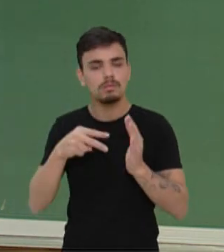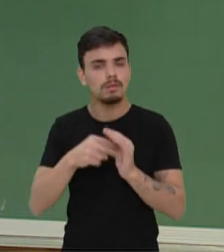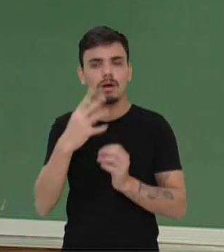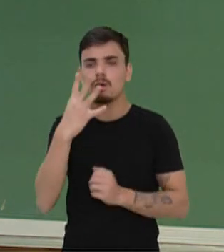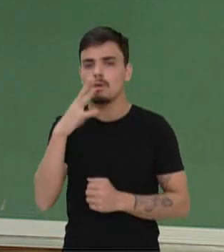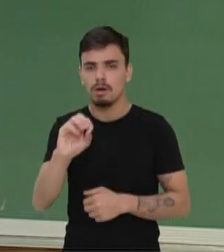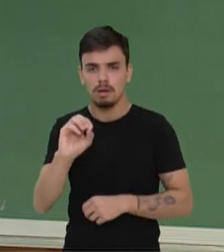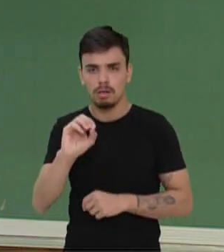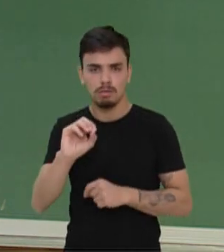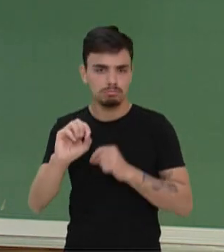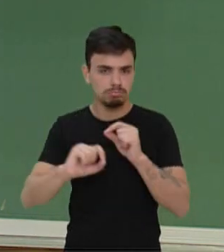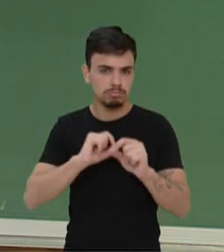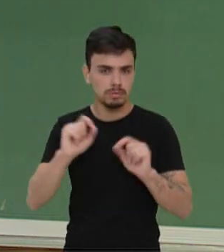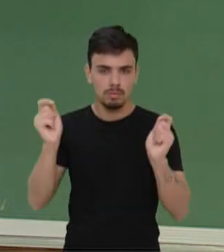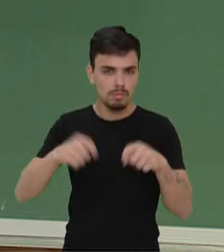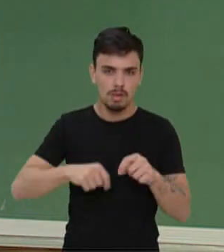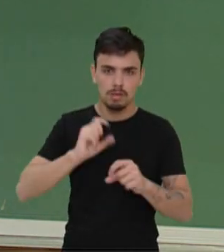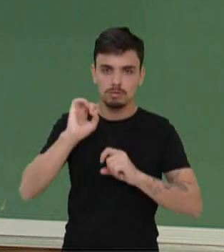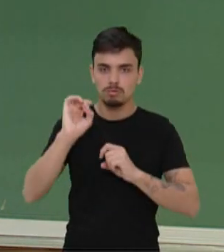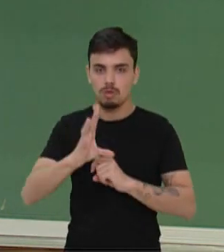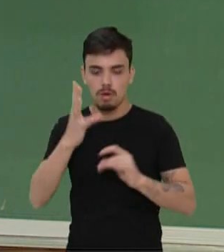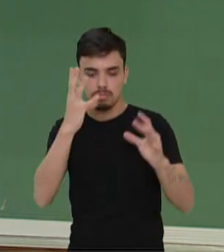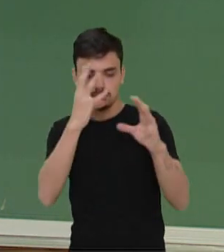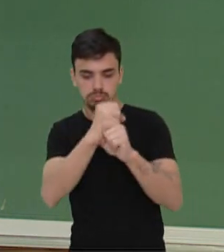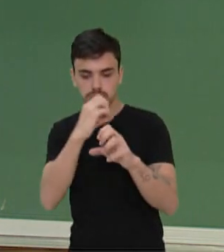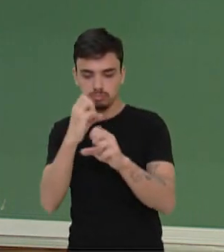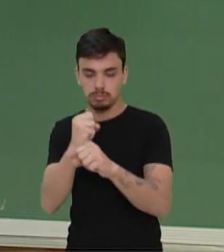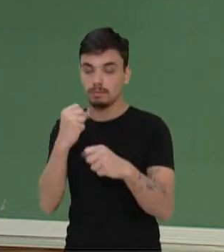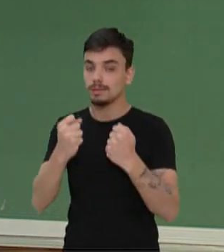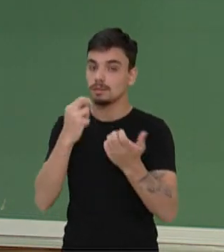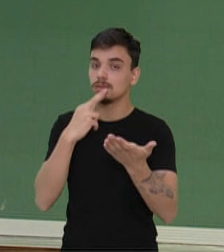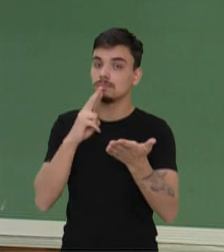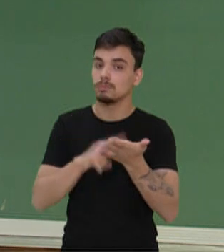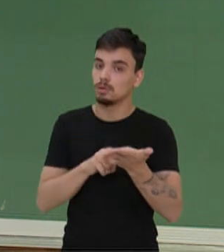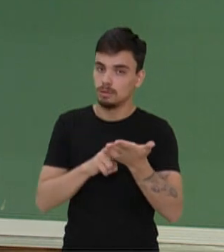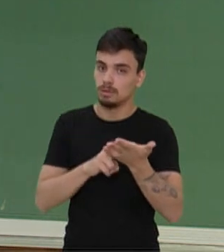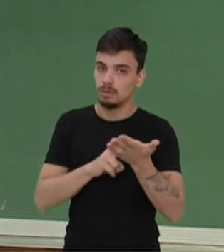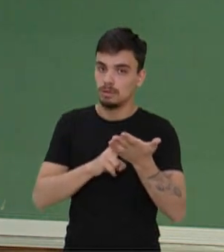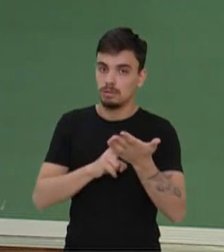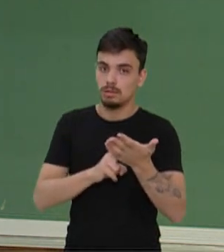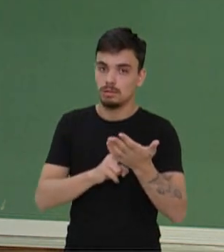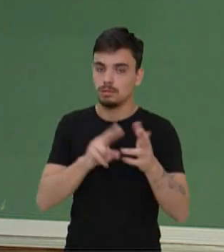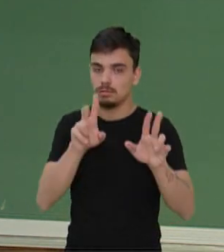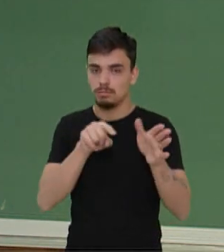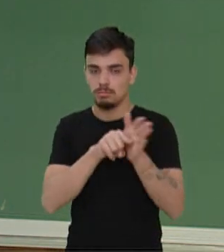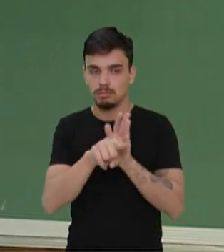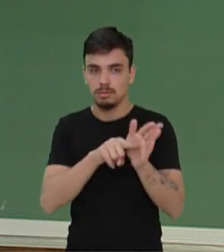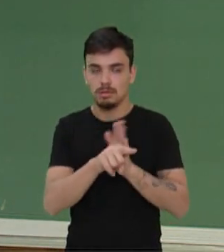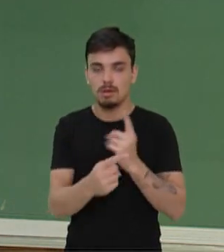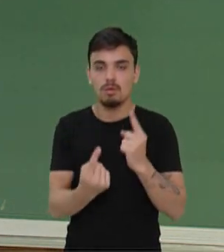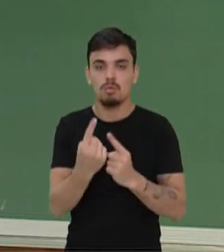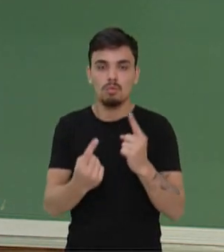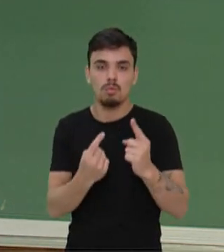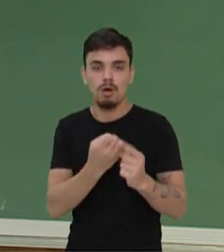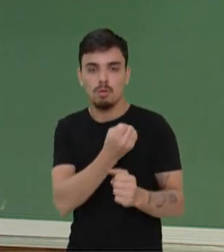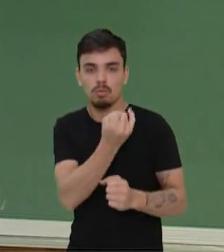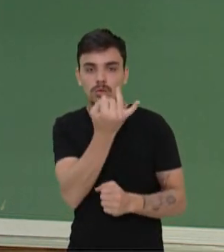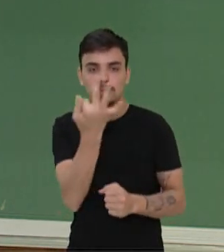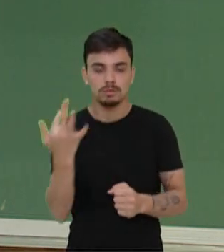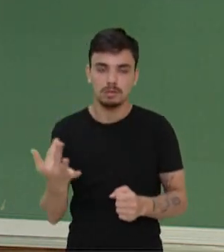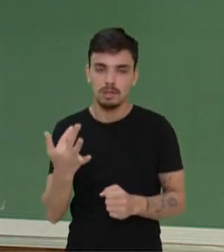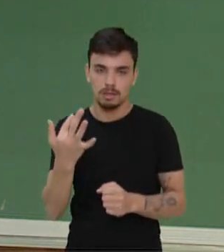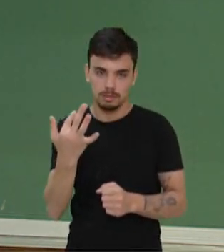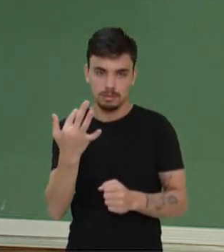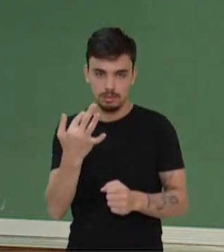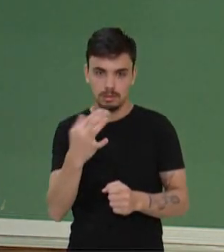né? Não basta apenas a gente calcular, você tem que responder o problema. O problema está perguntando qual é a quantidade de unidades para que